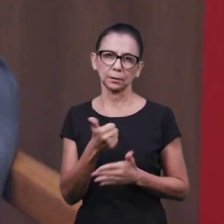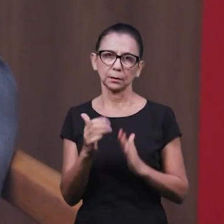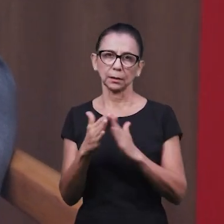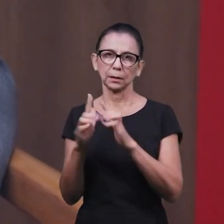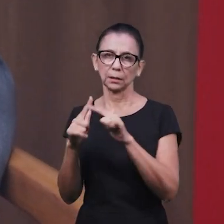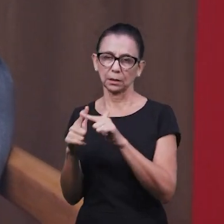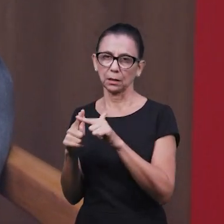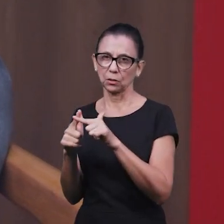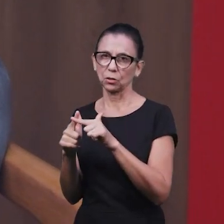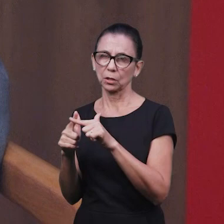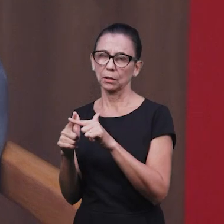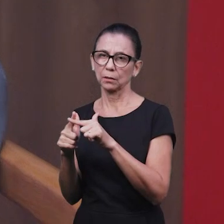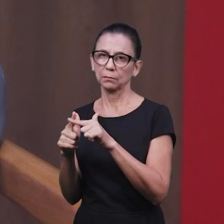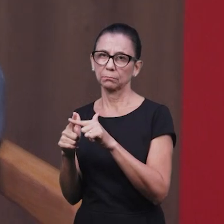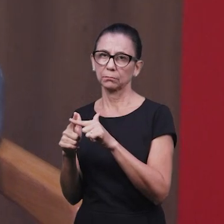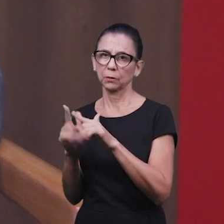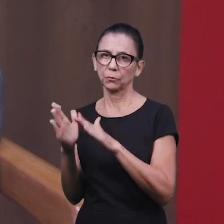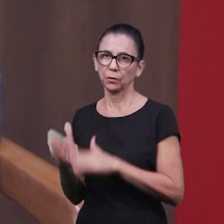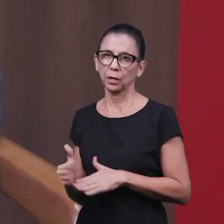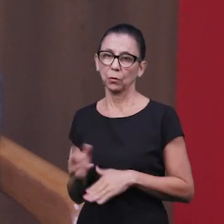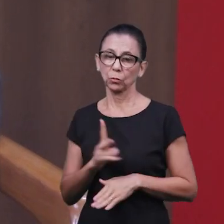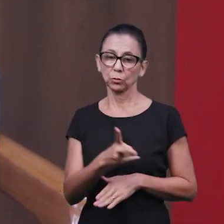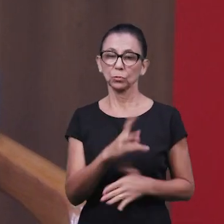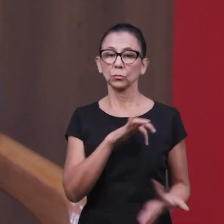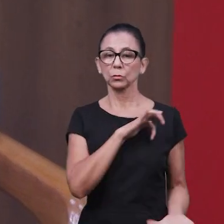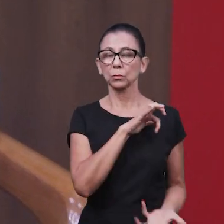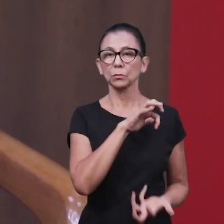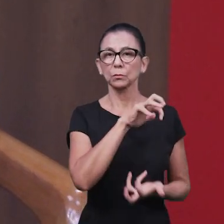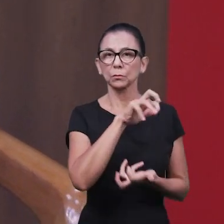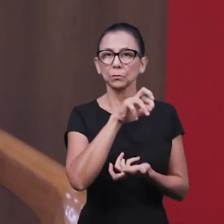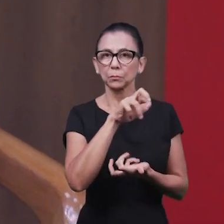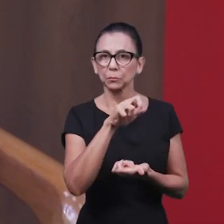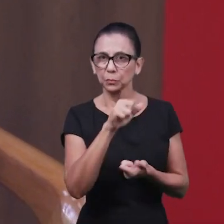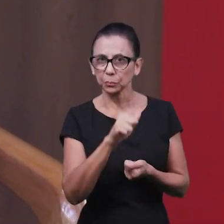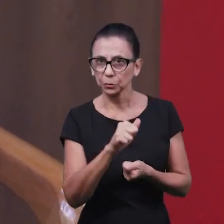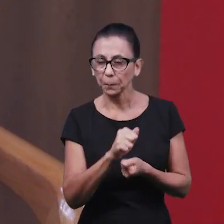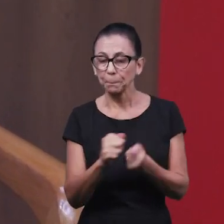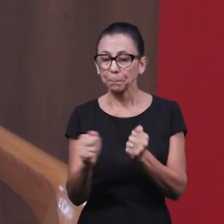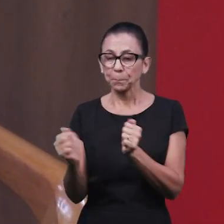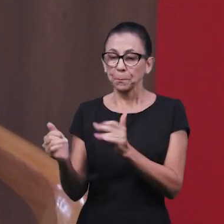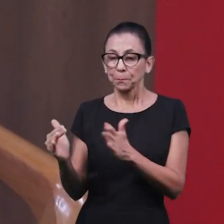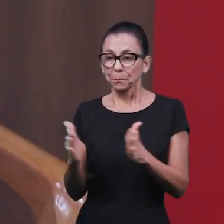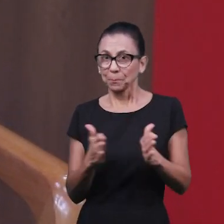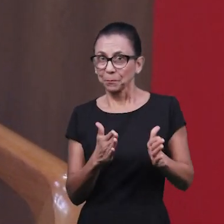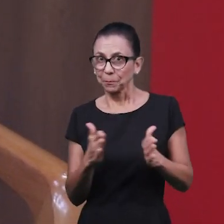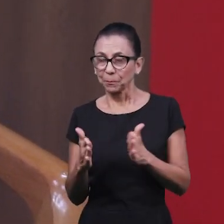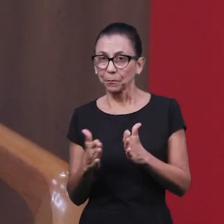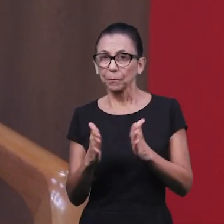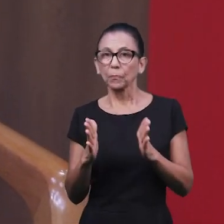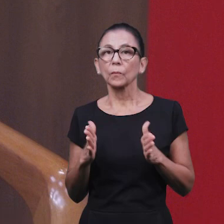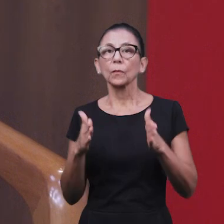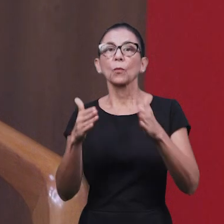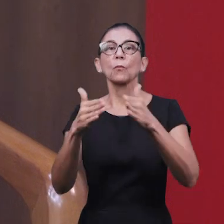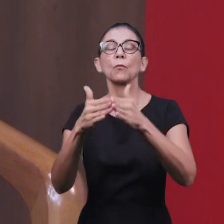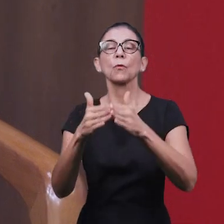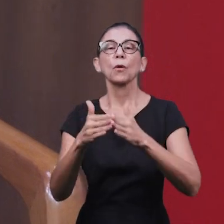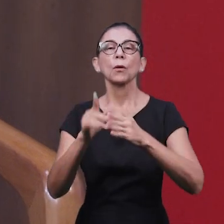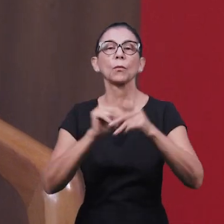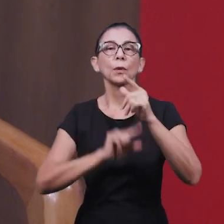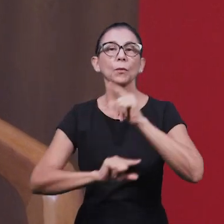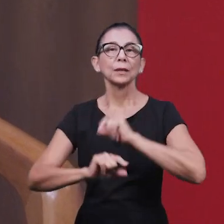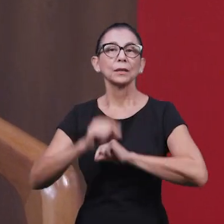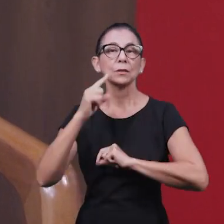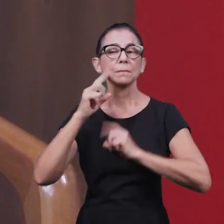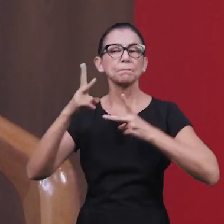neste mundo. E, naturalmente, esse período é o período em que o grande sinal para a igreja é da apostasia